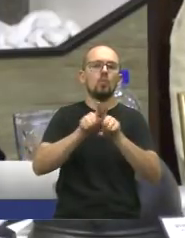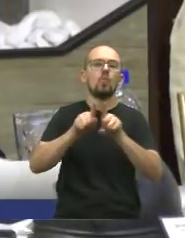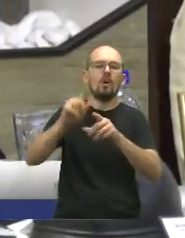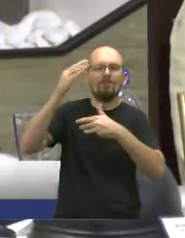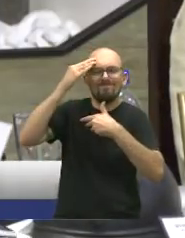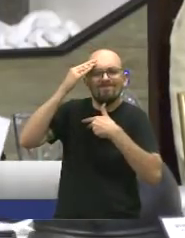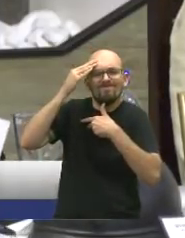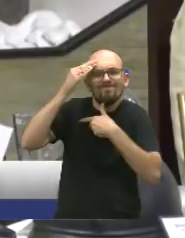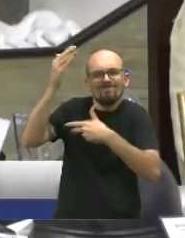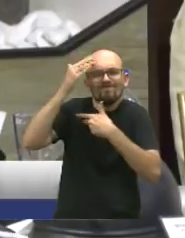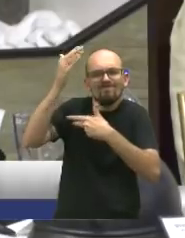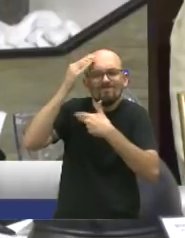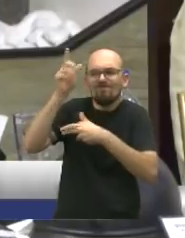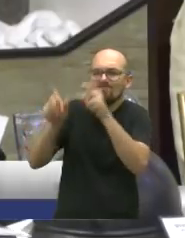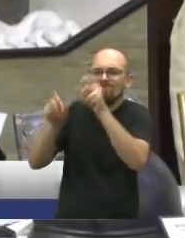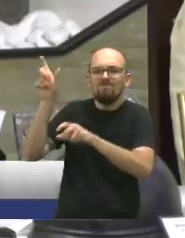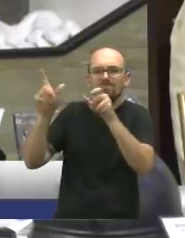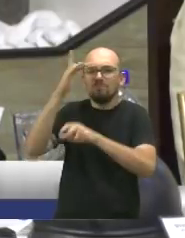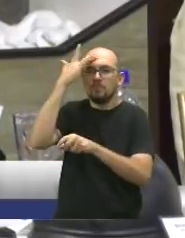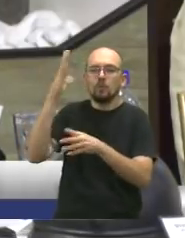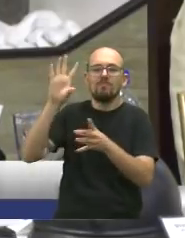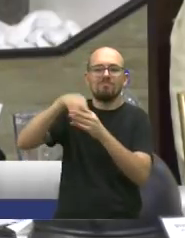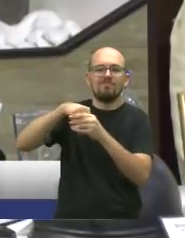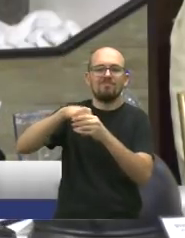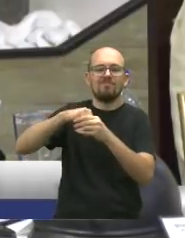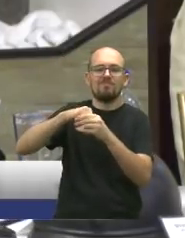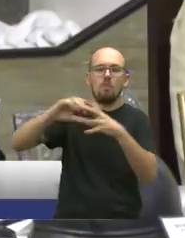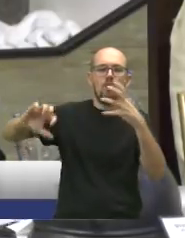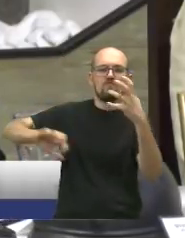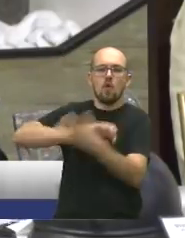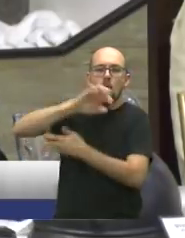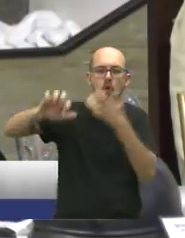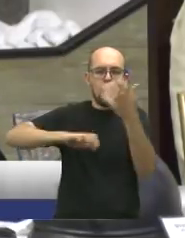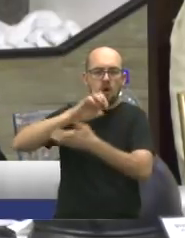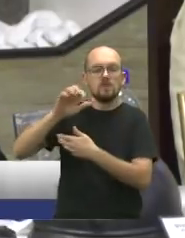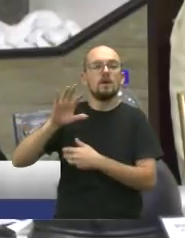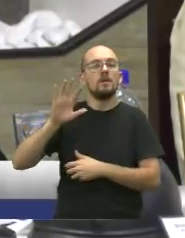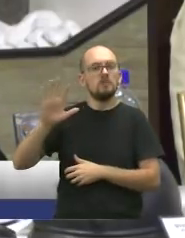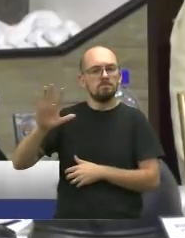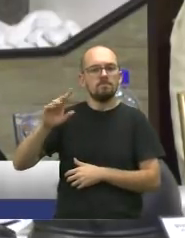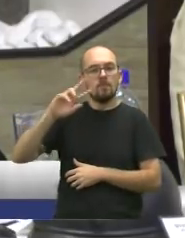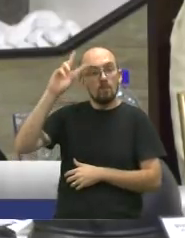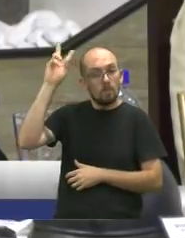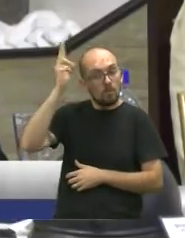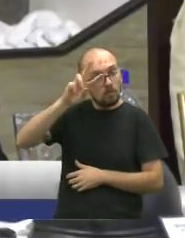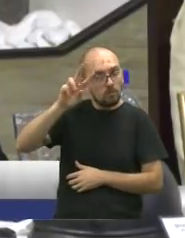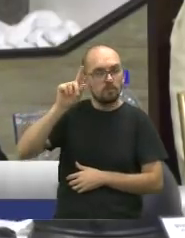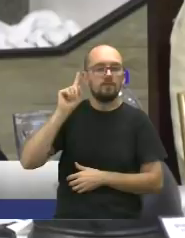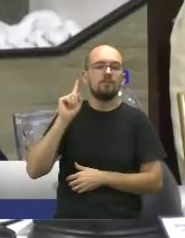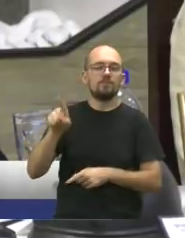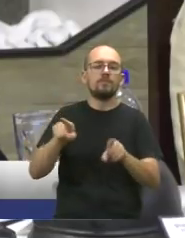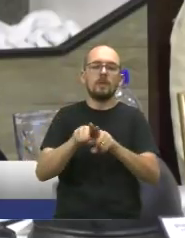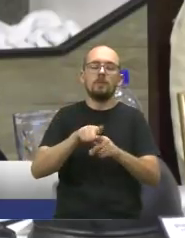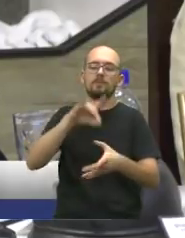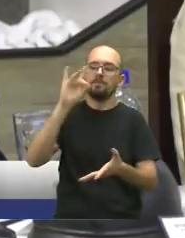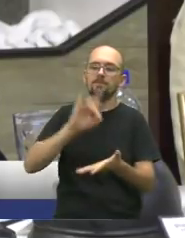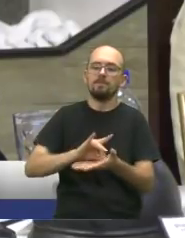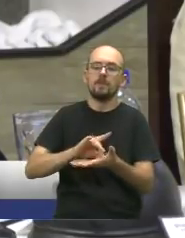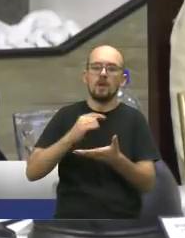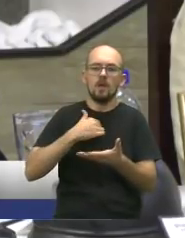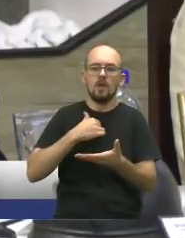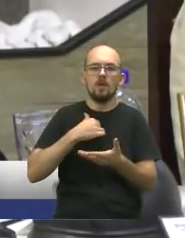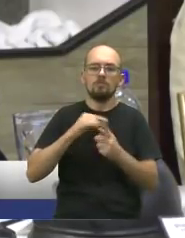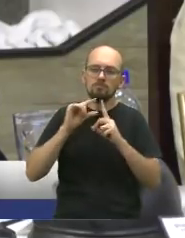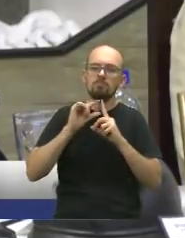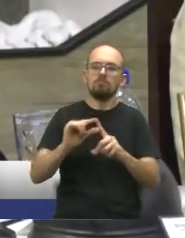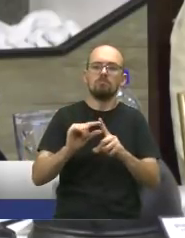heróis constitucionalistas, sendo assim, aliás, quero reafirmar o compromisso